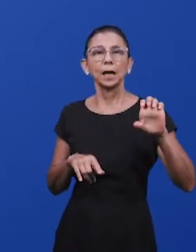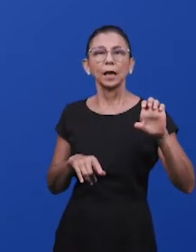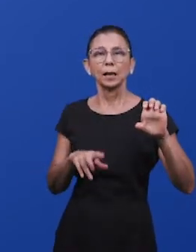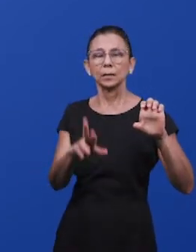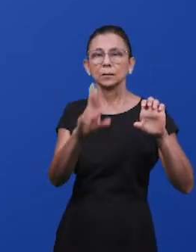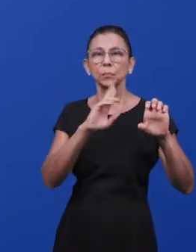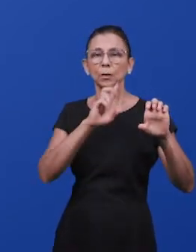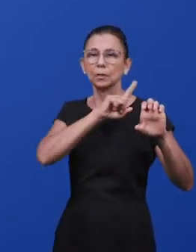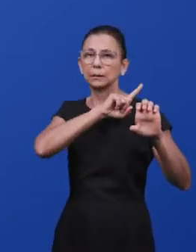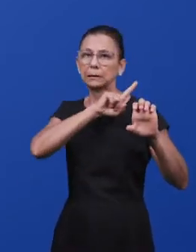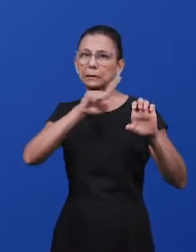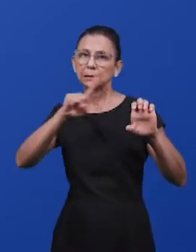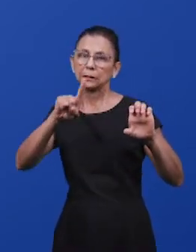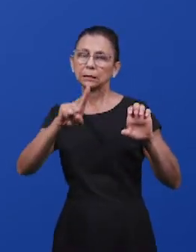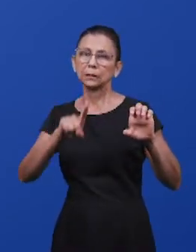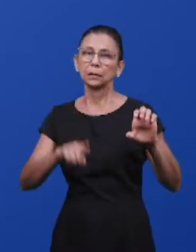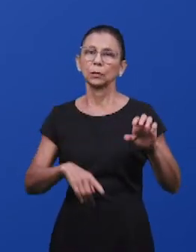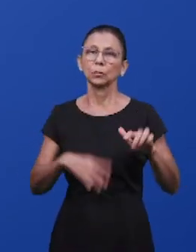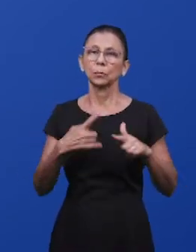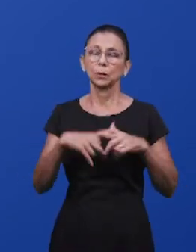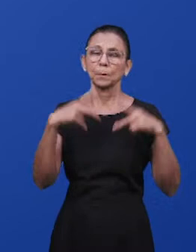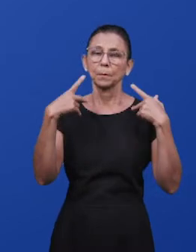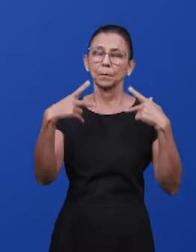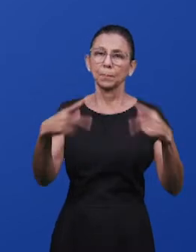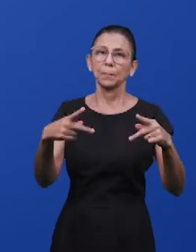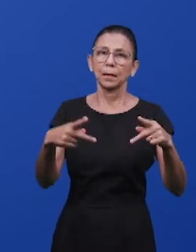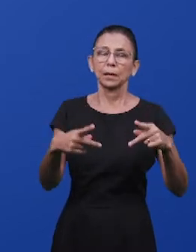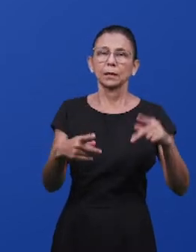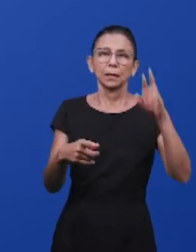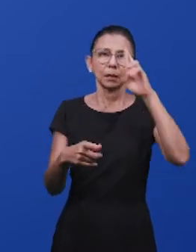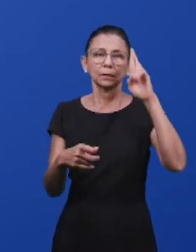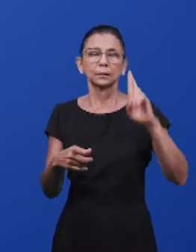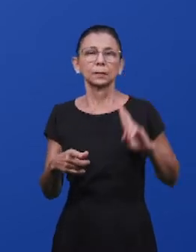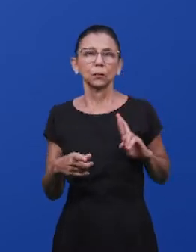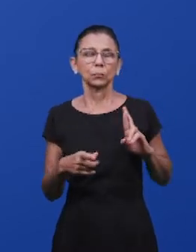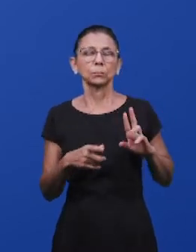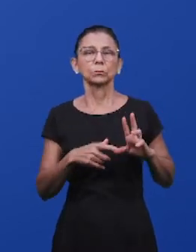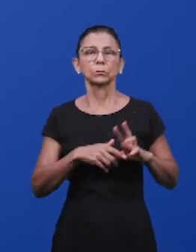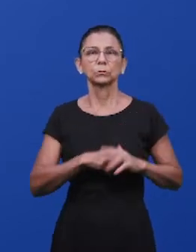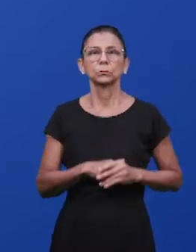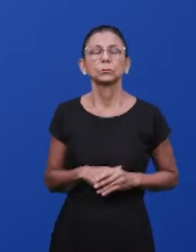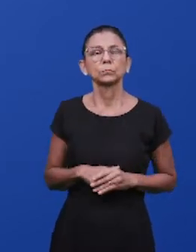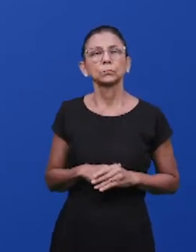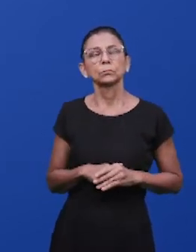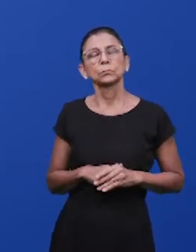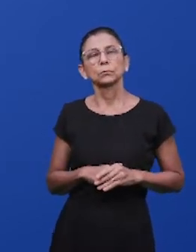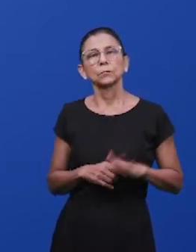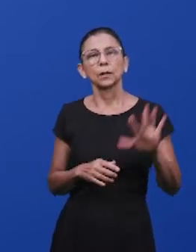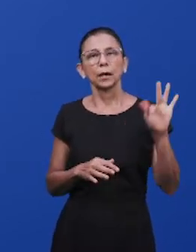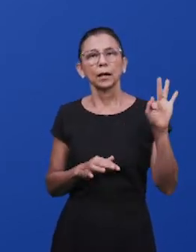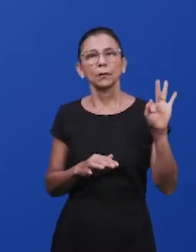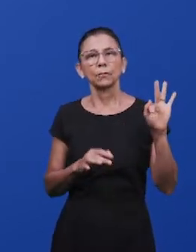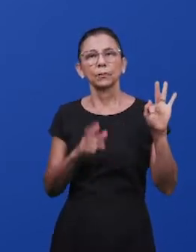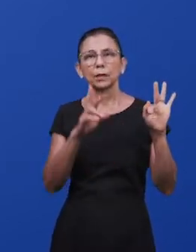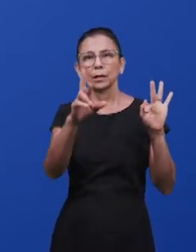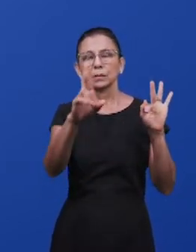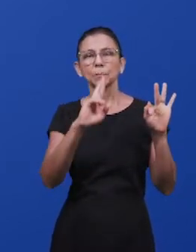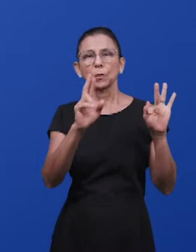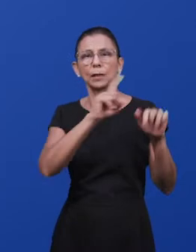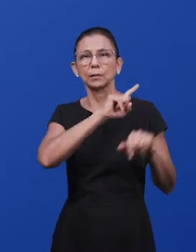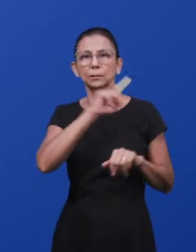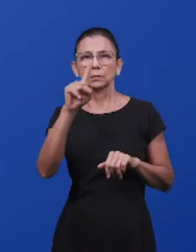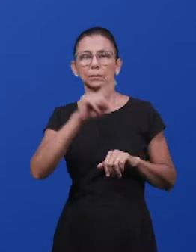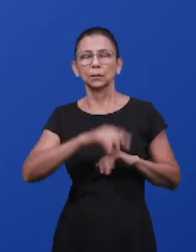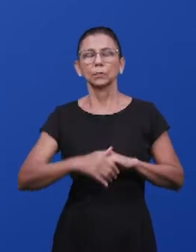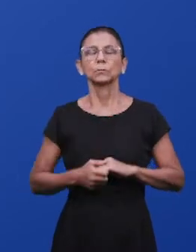não, pois prega a letra e a razão. Letra F. A resposta é não. A